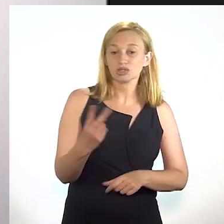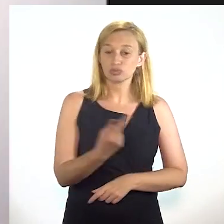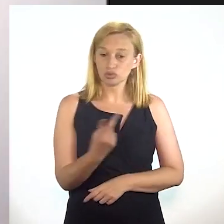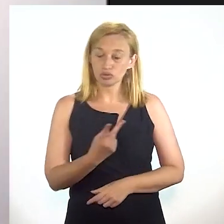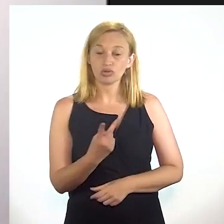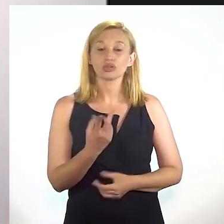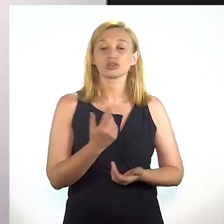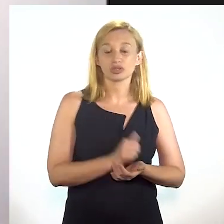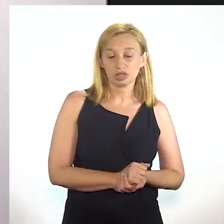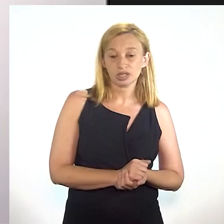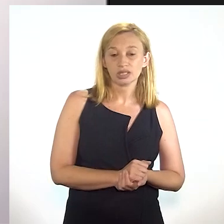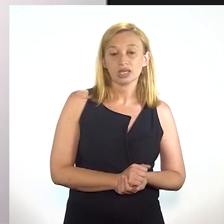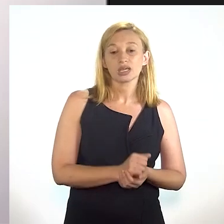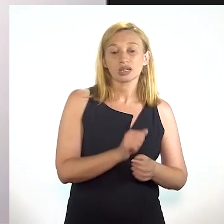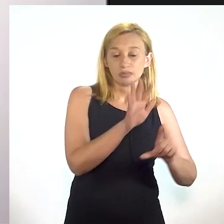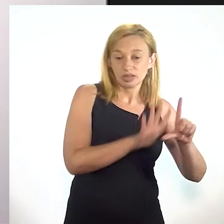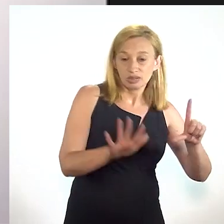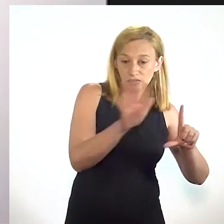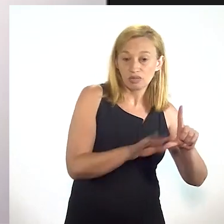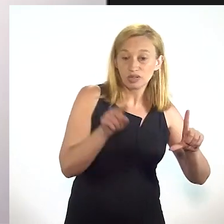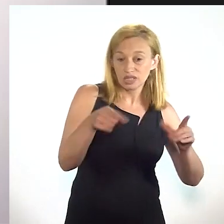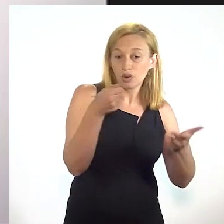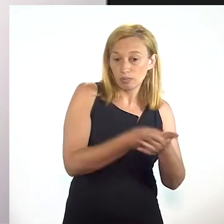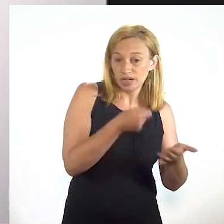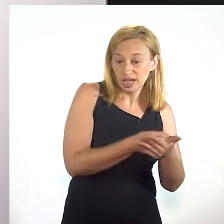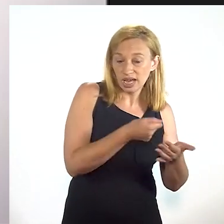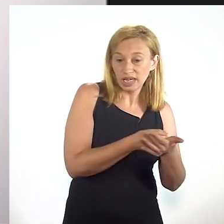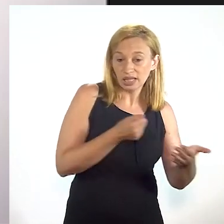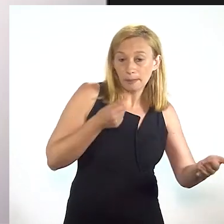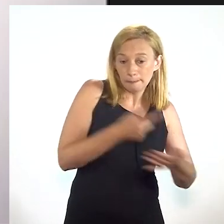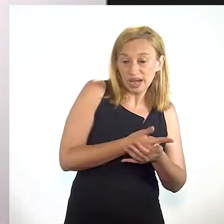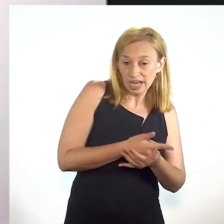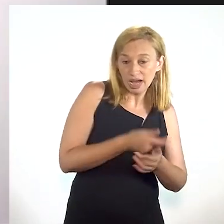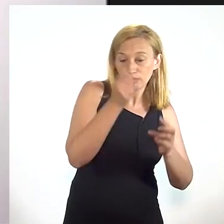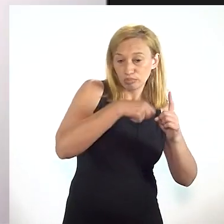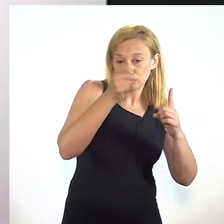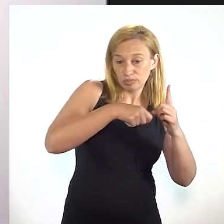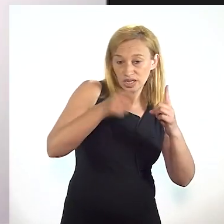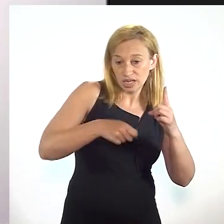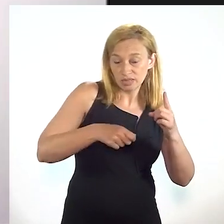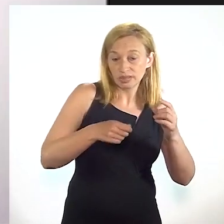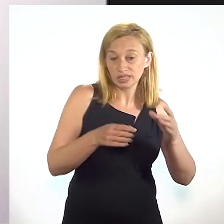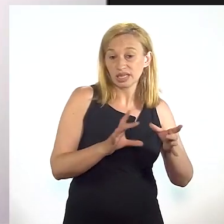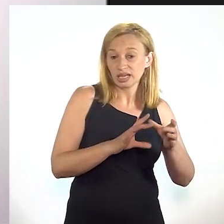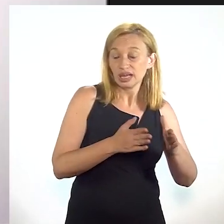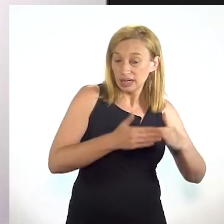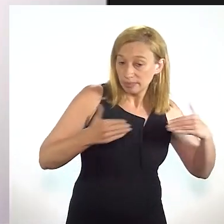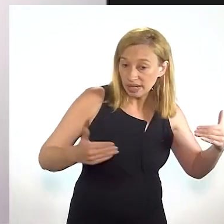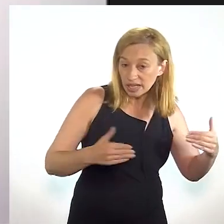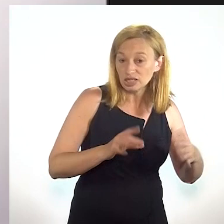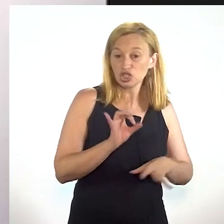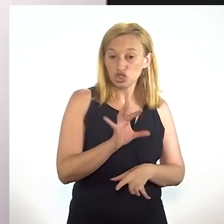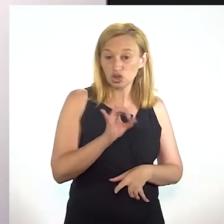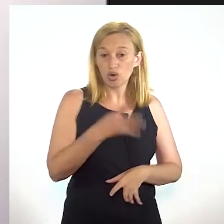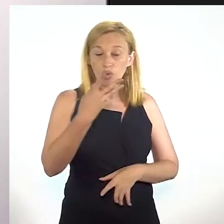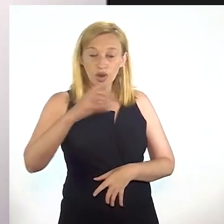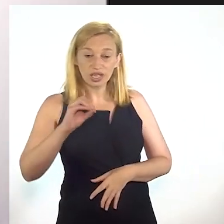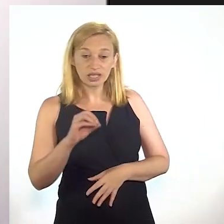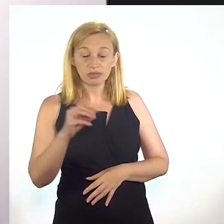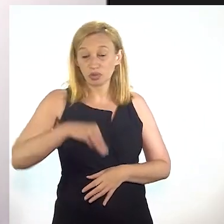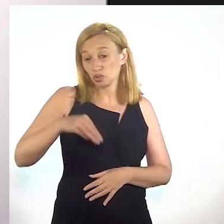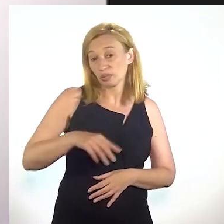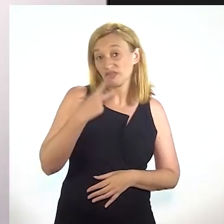essa reinvenção dos dois lados. Ao mesmo tempo que existem plataformas que você é obrigada a pagar uma grana por mês para ter uma